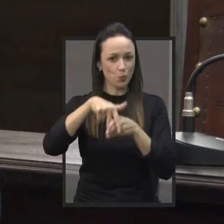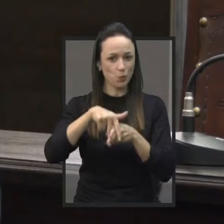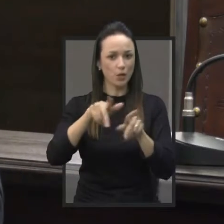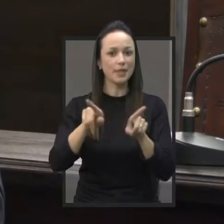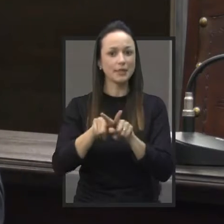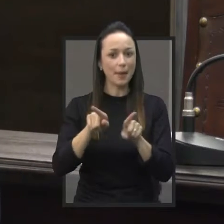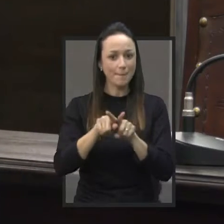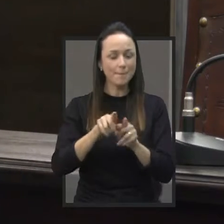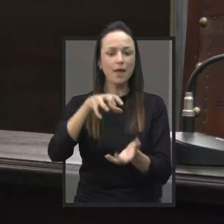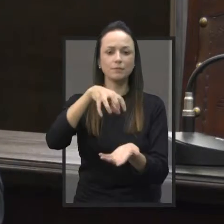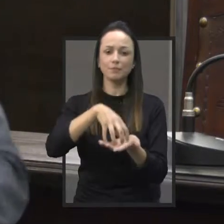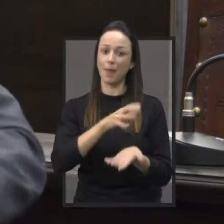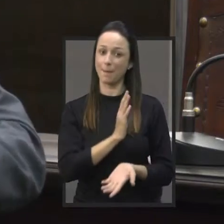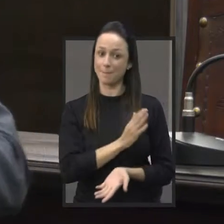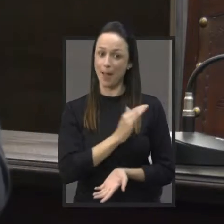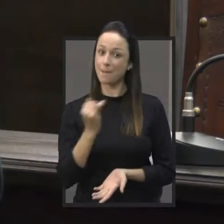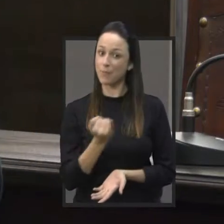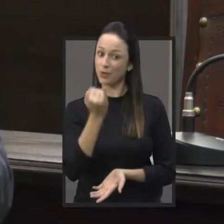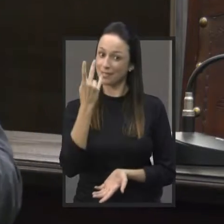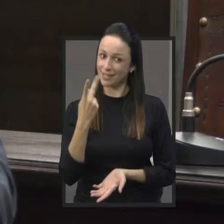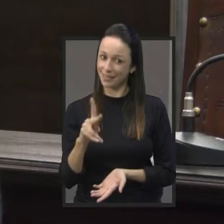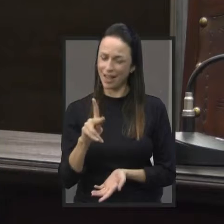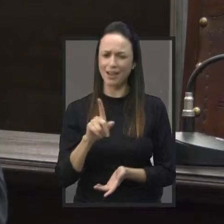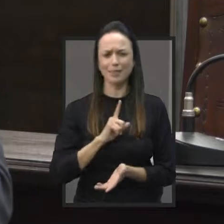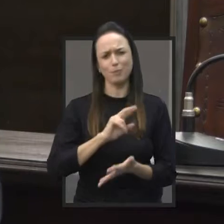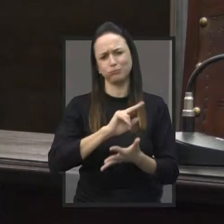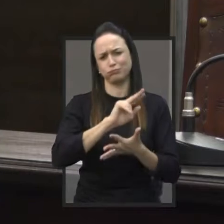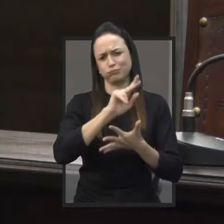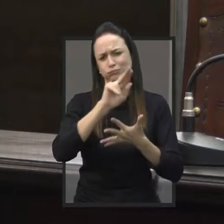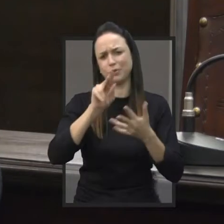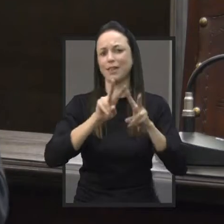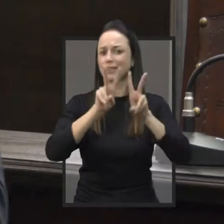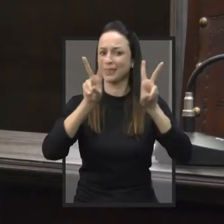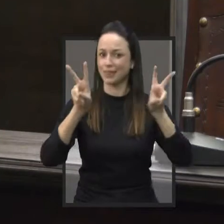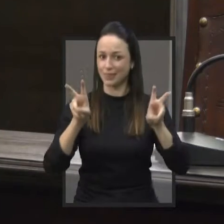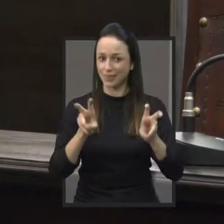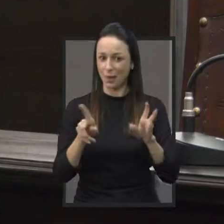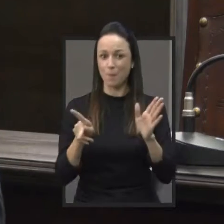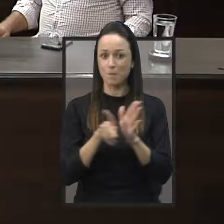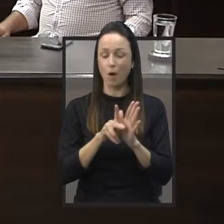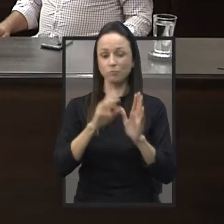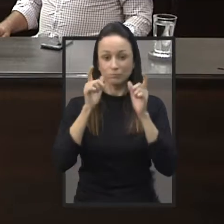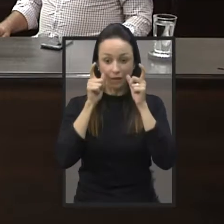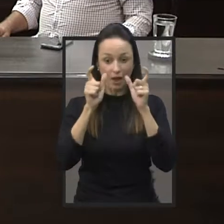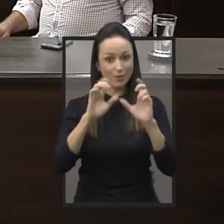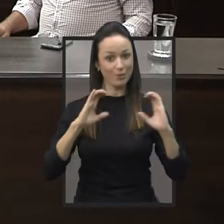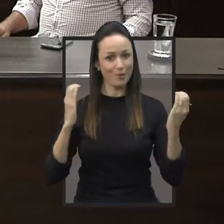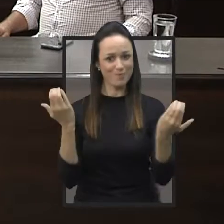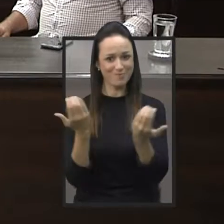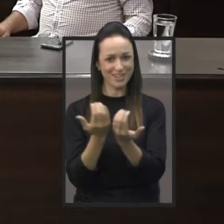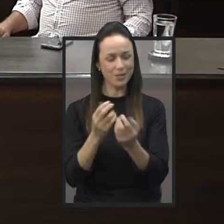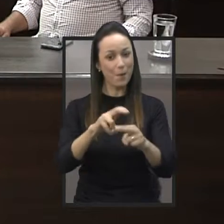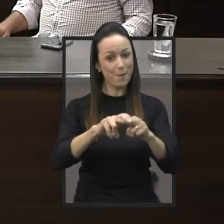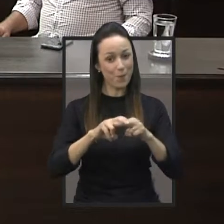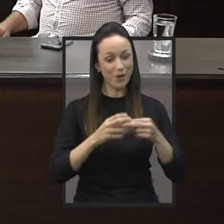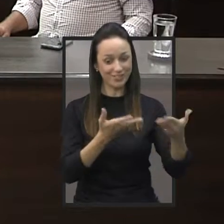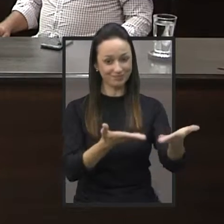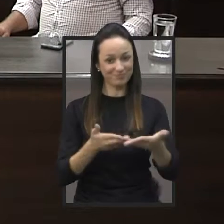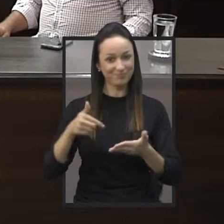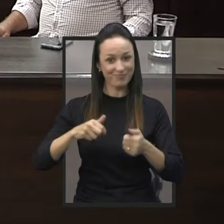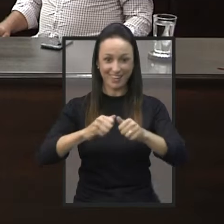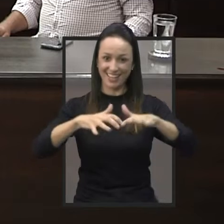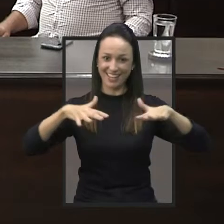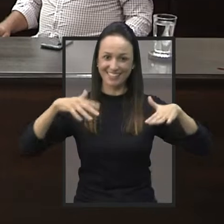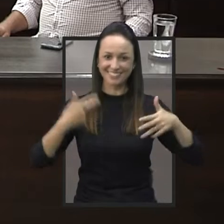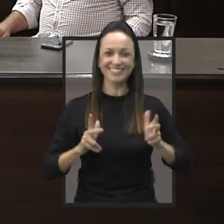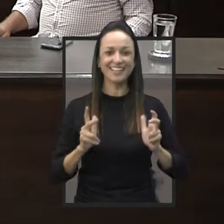entidade AMAI e a importância dela, além de muitos outros assuntos de interesse da comunidade. E por isso eu estou recebendo aqui no plenário da